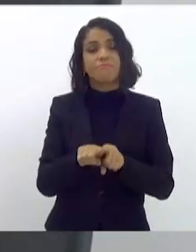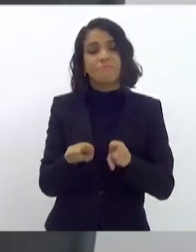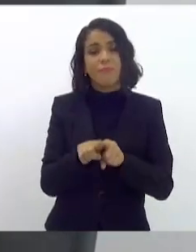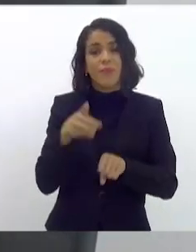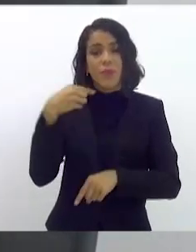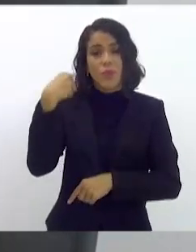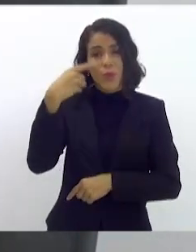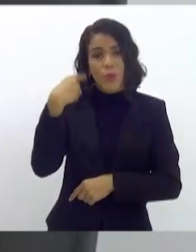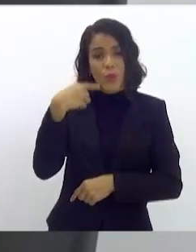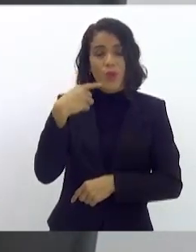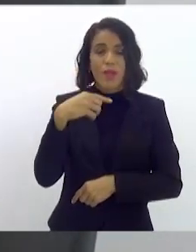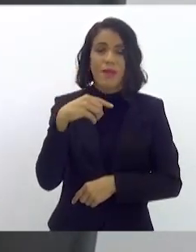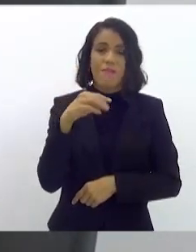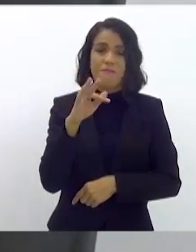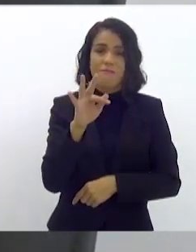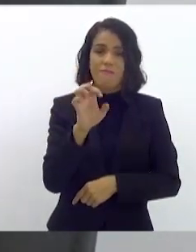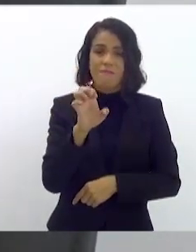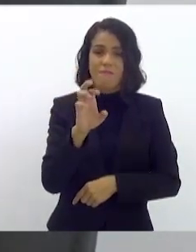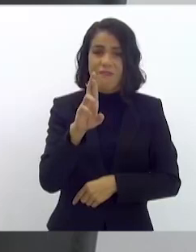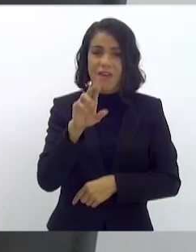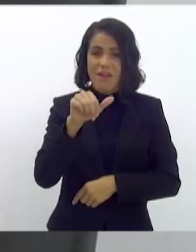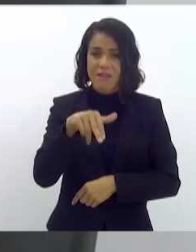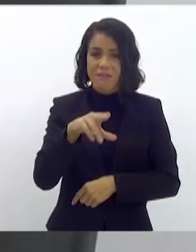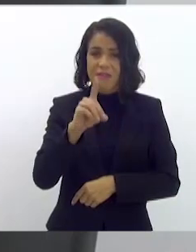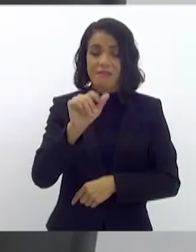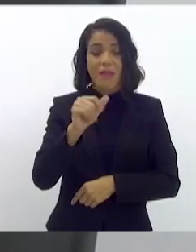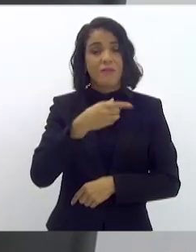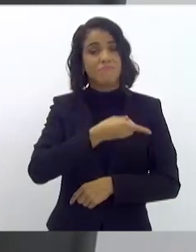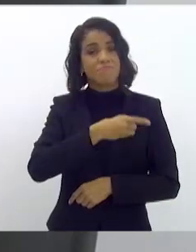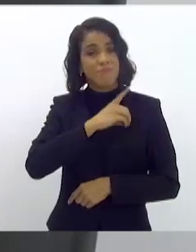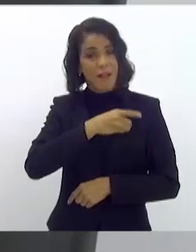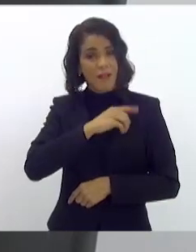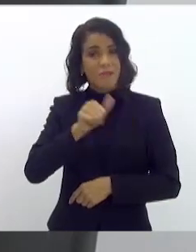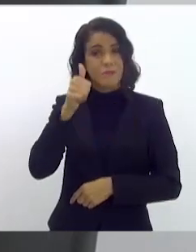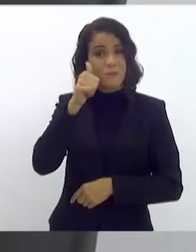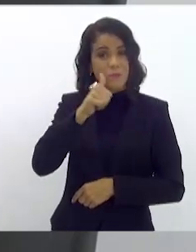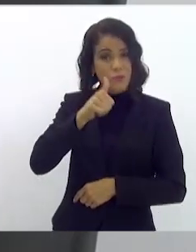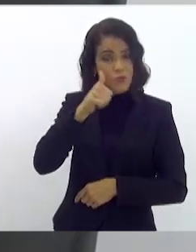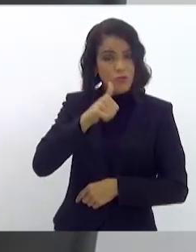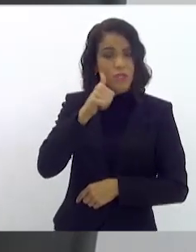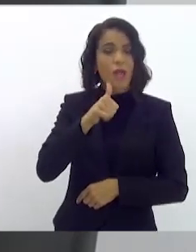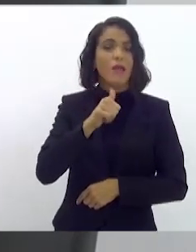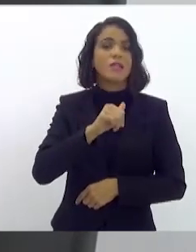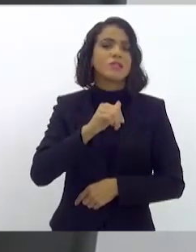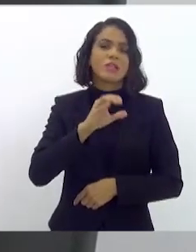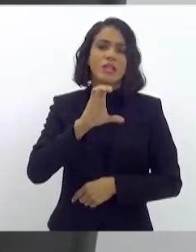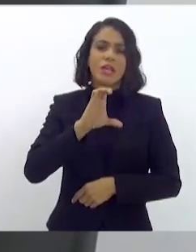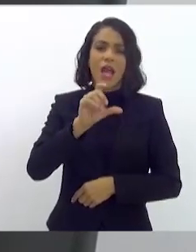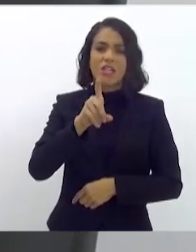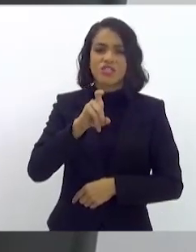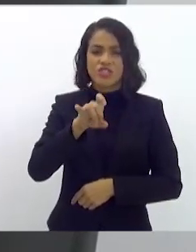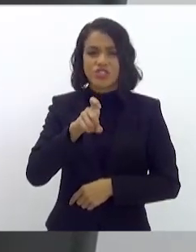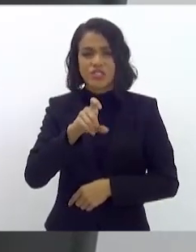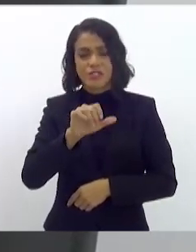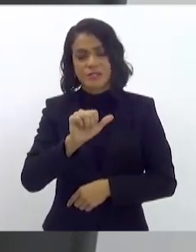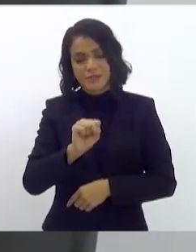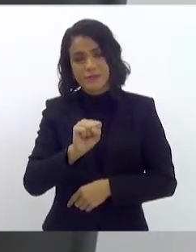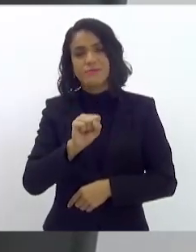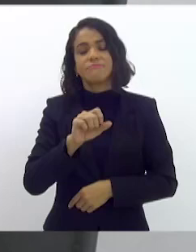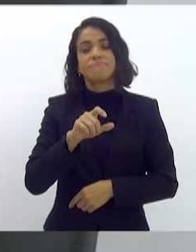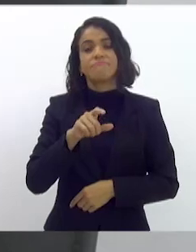Fernanda Fernandes, que é delegada de mulher da delegacia de Caxias, que foi